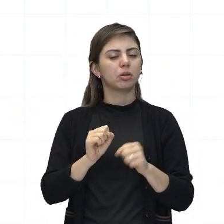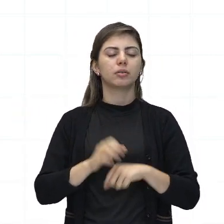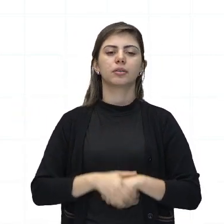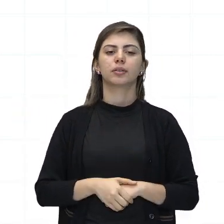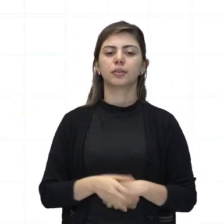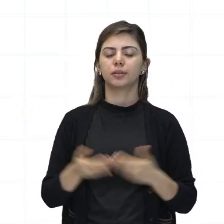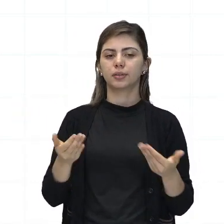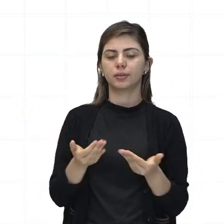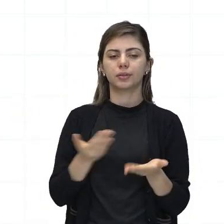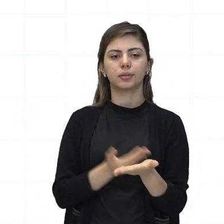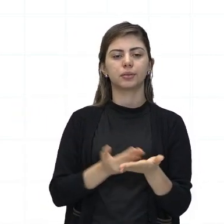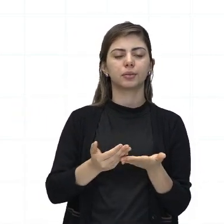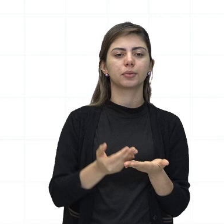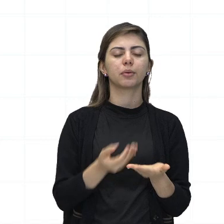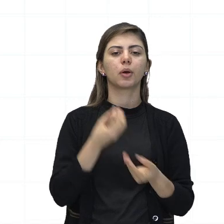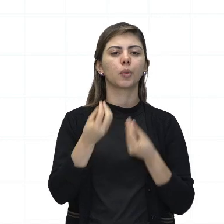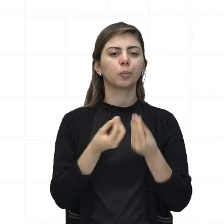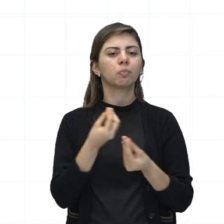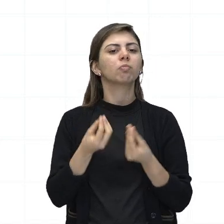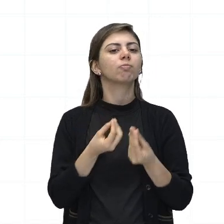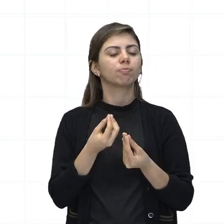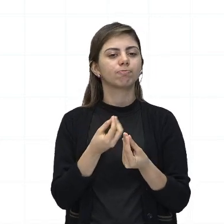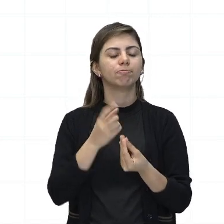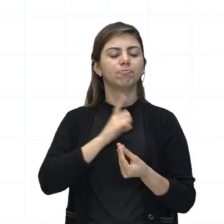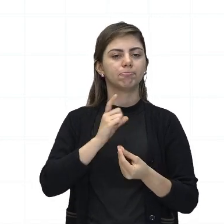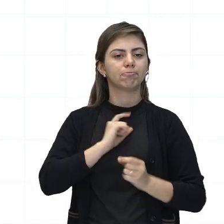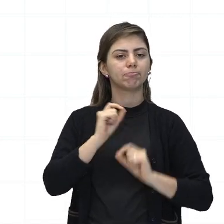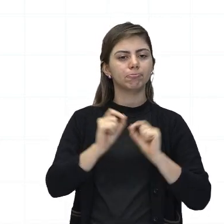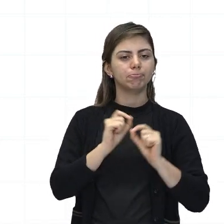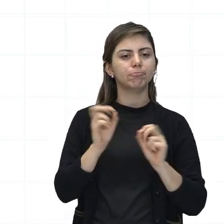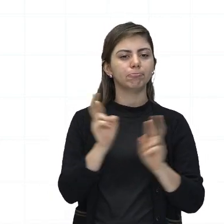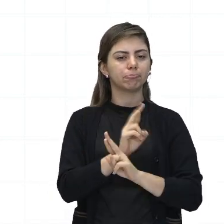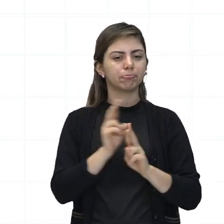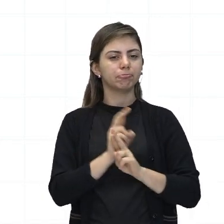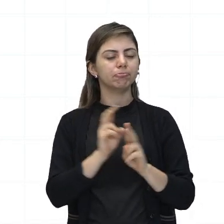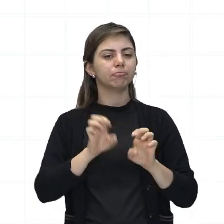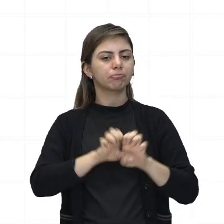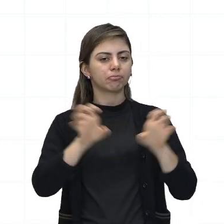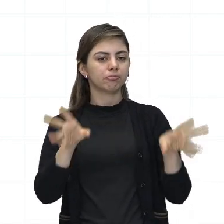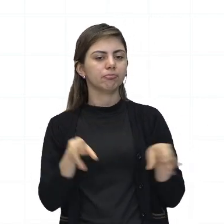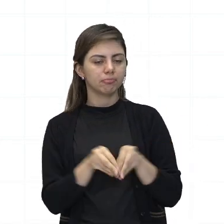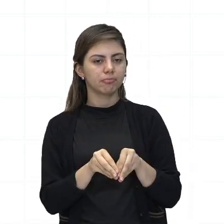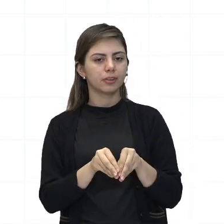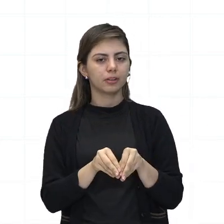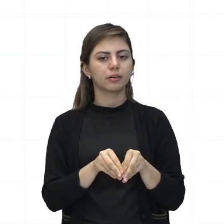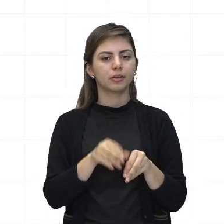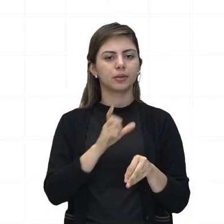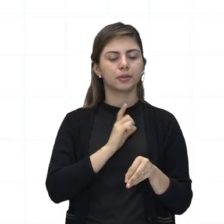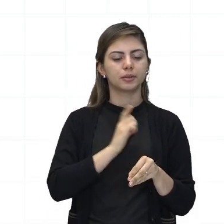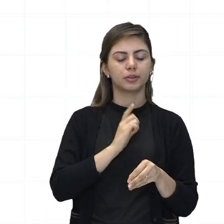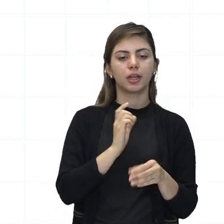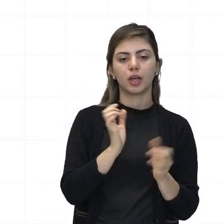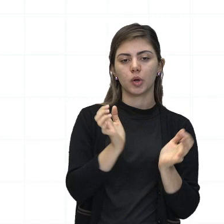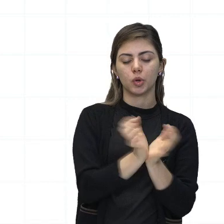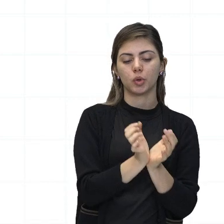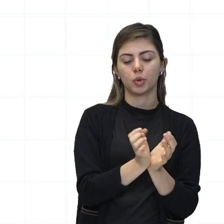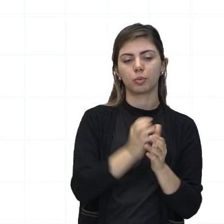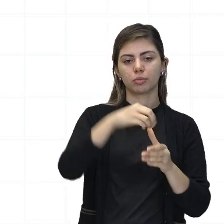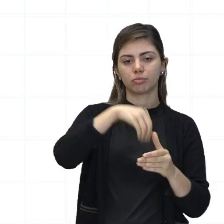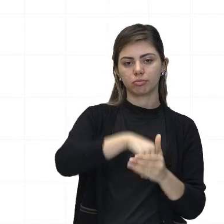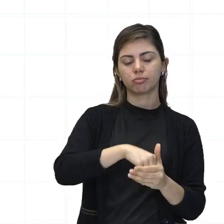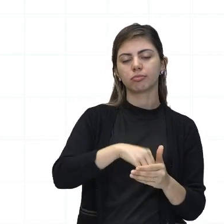as relações ecológicas harmônicas de indivíduos da mesma espécie. E é por isso que